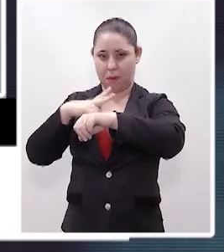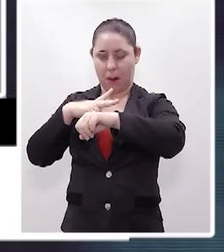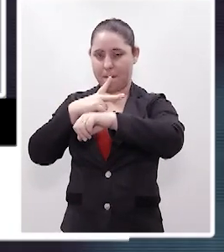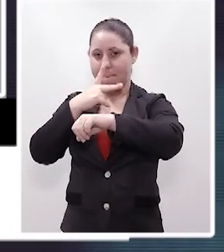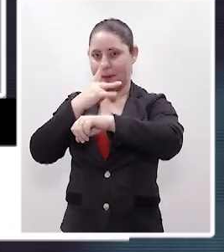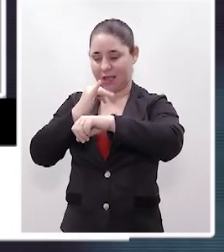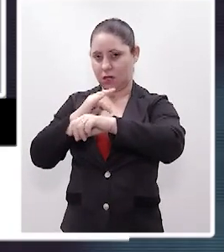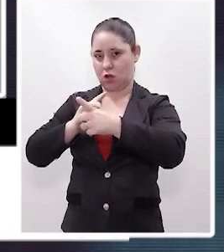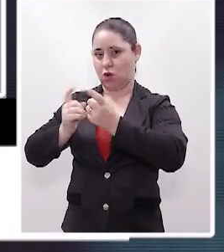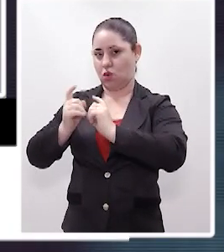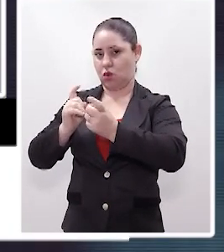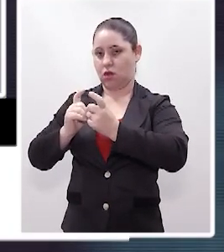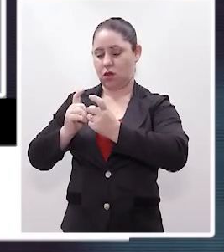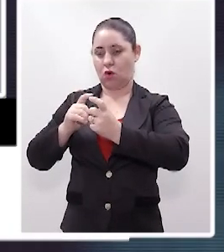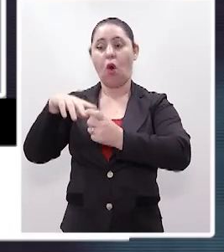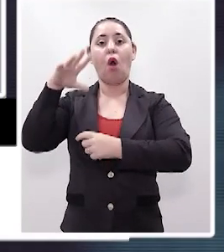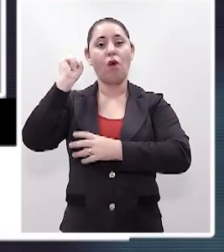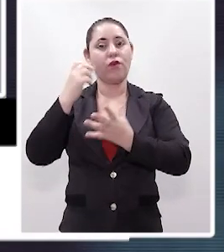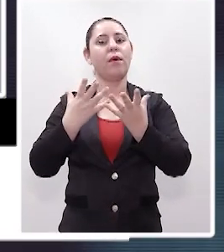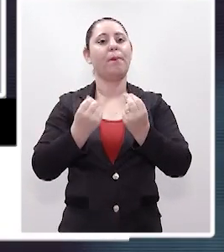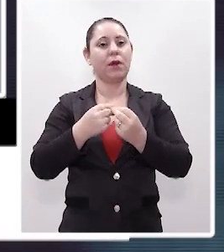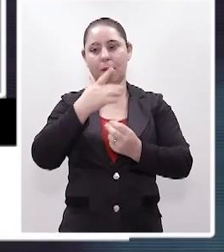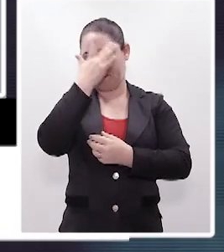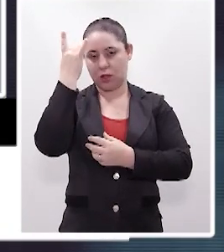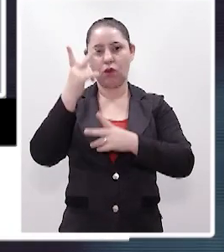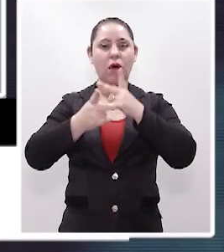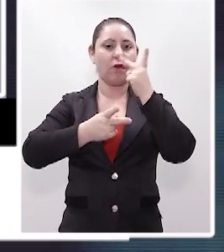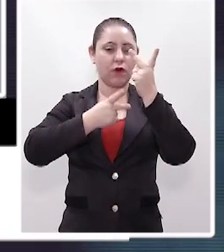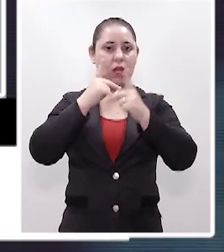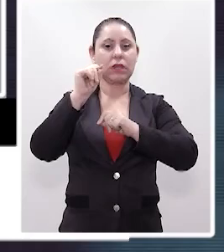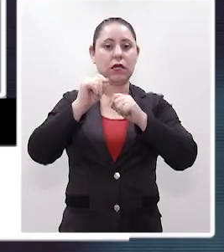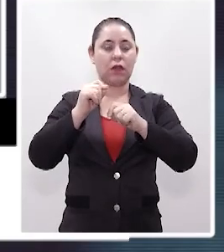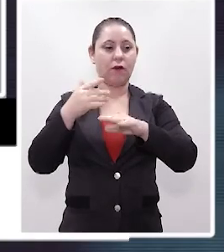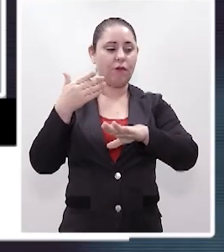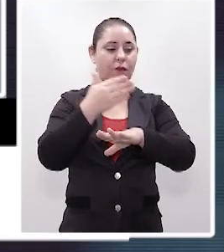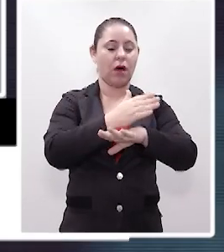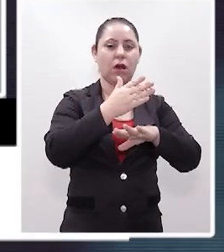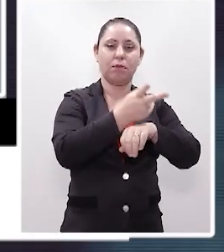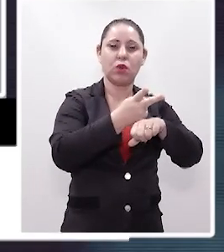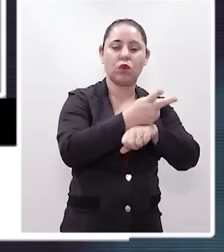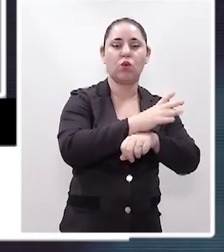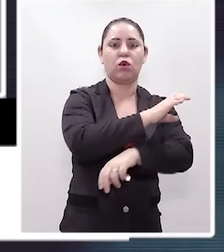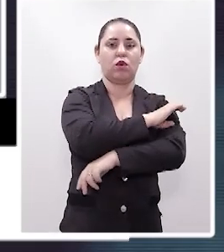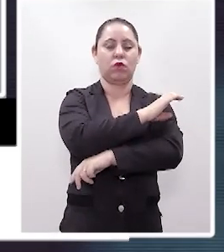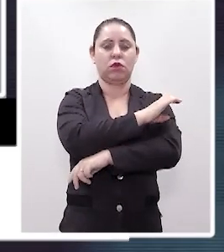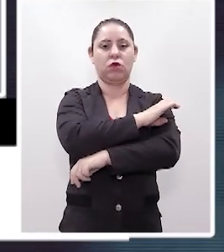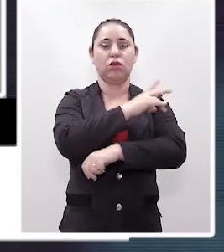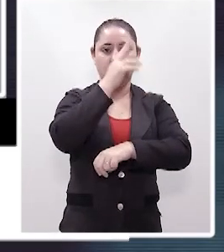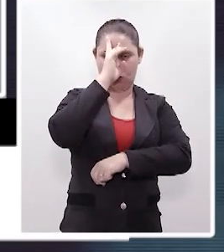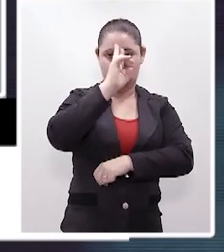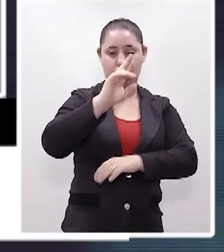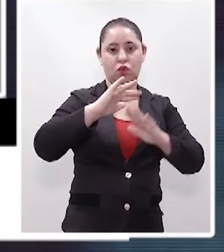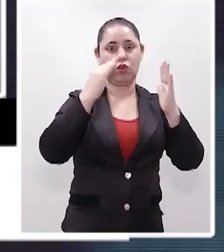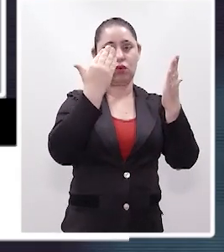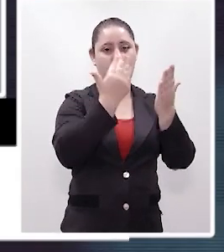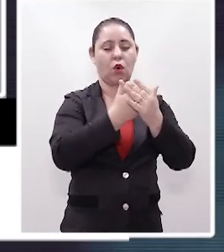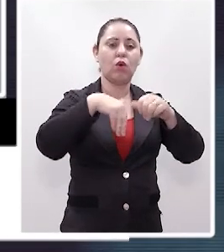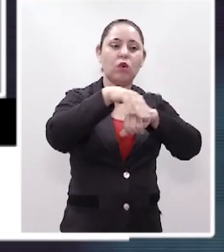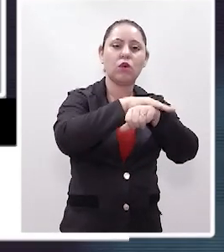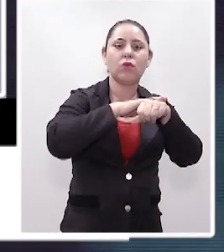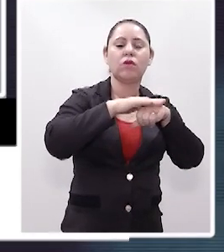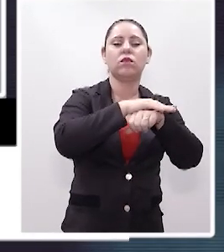particular, os pais, e eu ouvi já muitos relatos de pais que procuraram a coordenação, a diretoria da